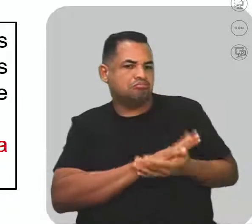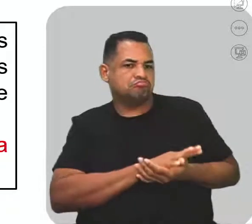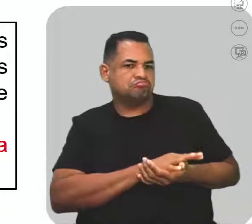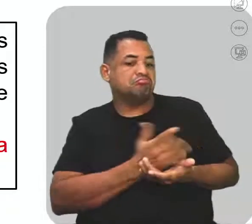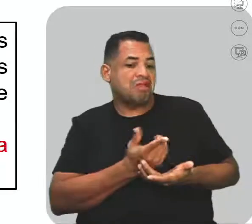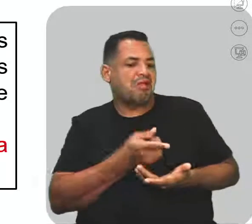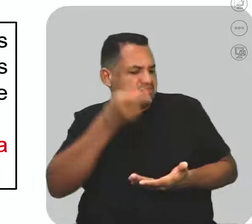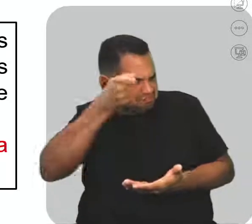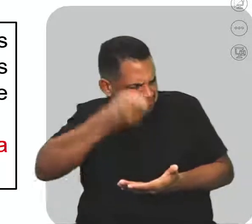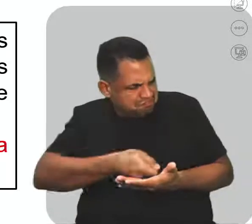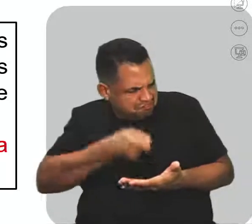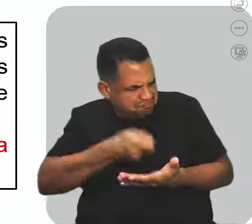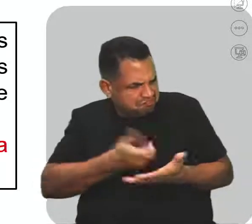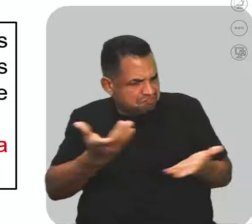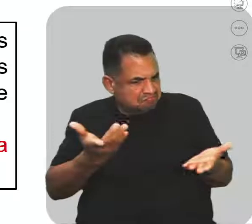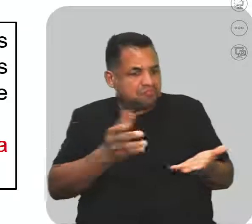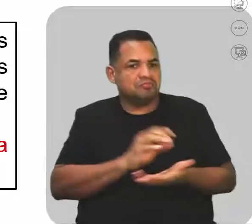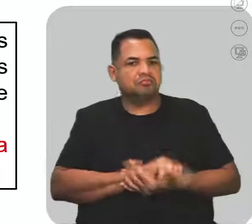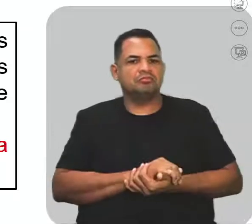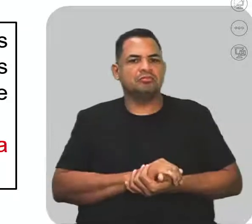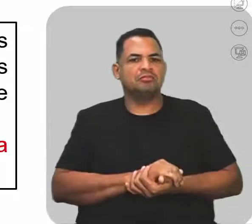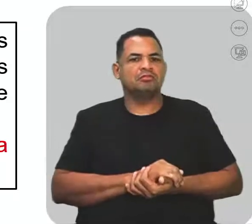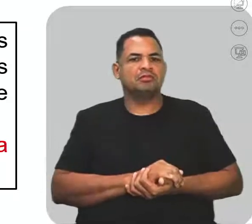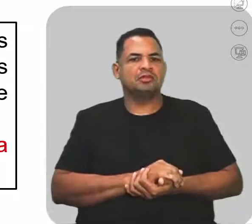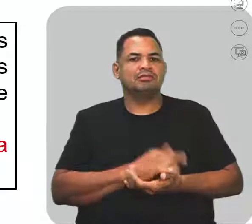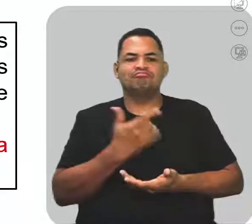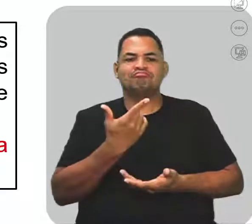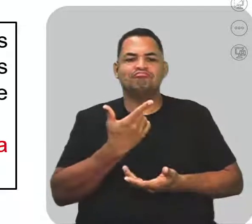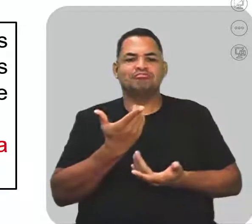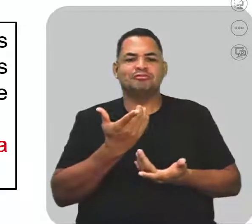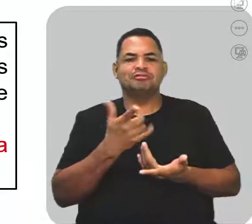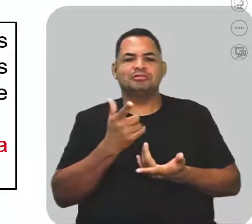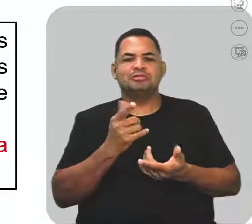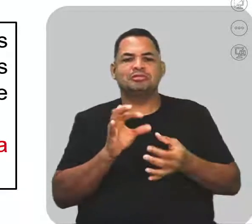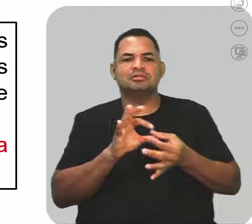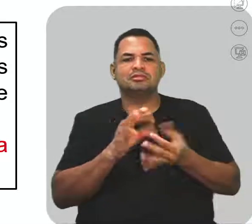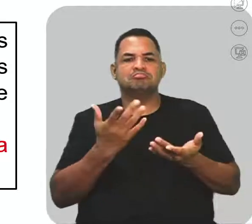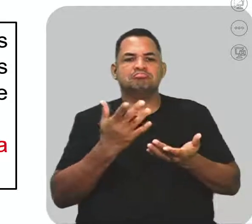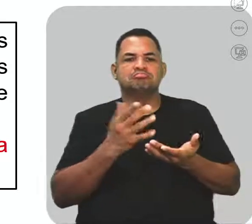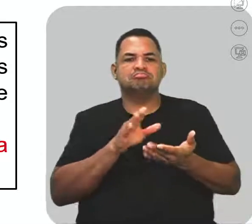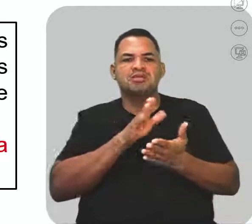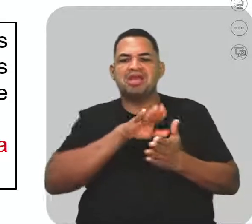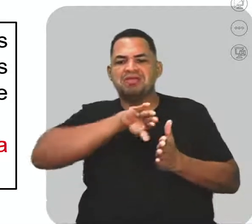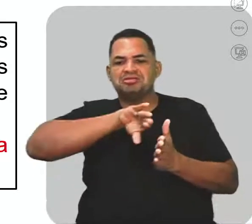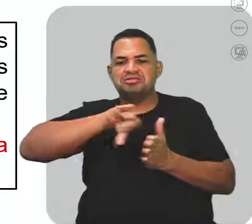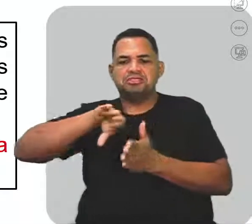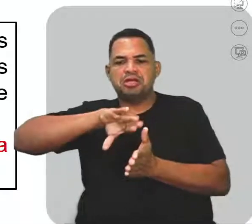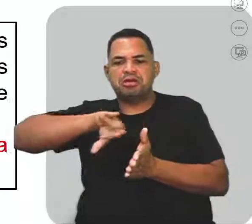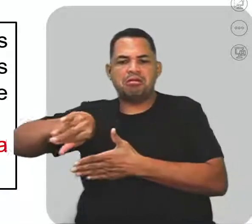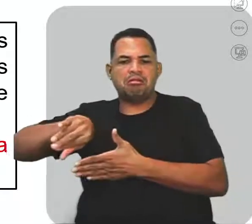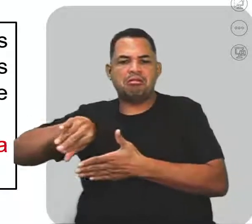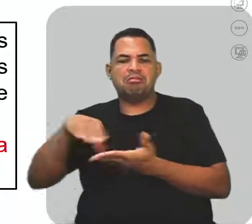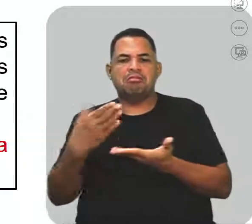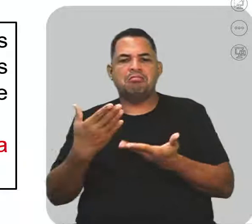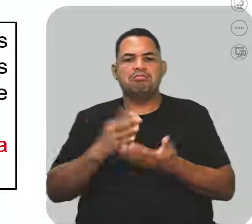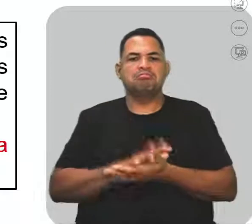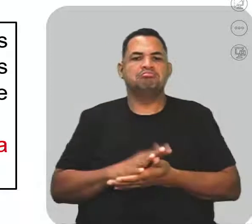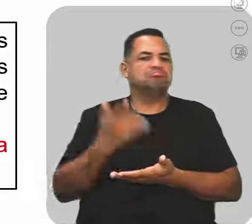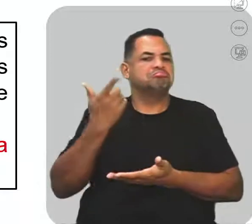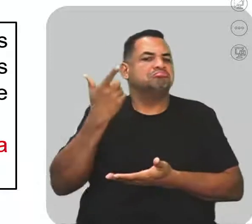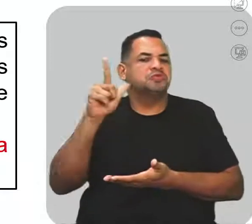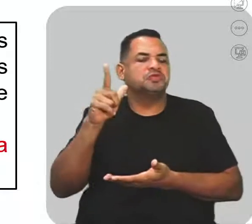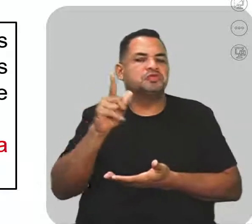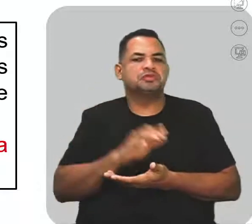Eu tentei. Não há prejuízo se não tivéssemos, mas não consegui. Por quê?